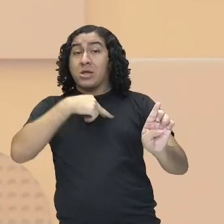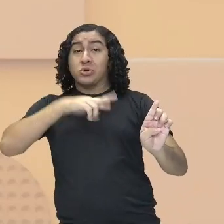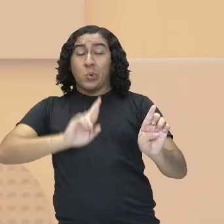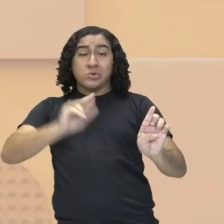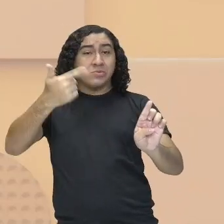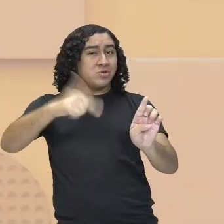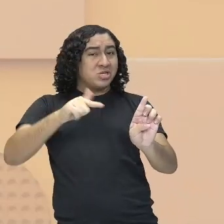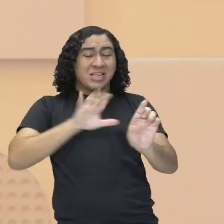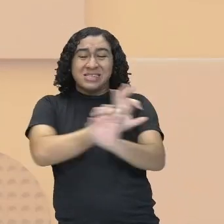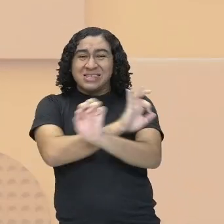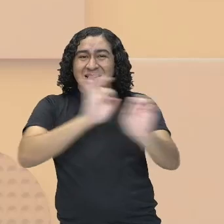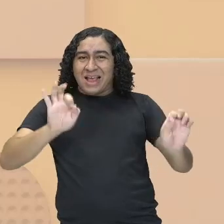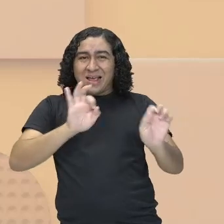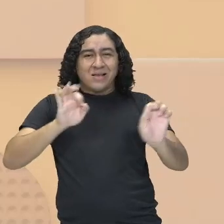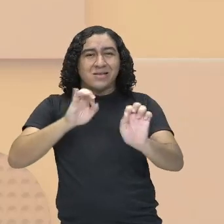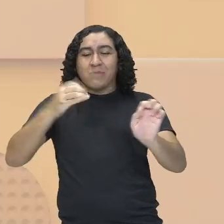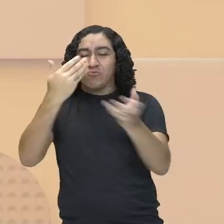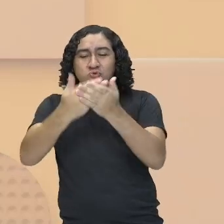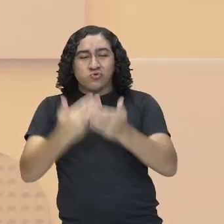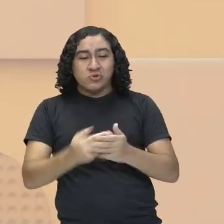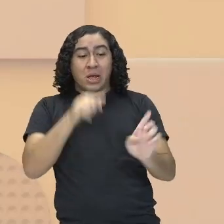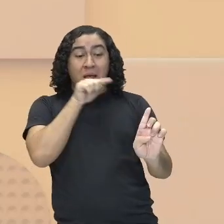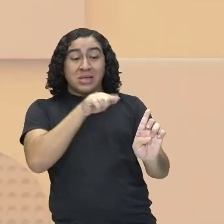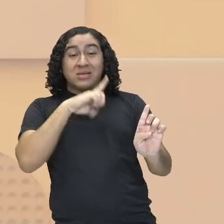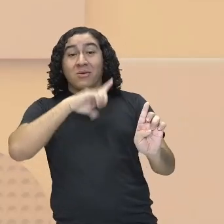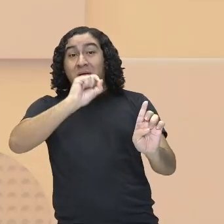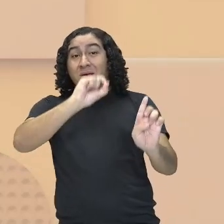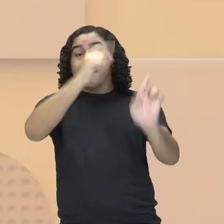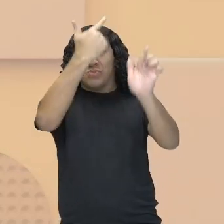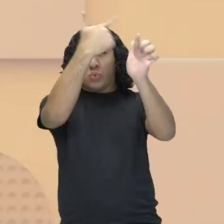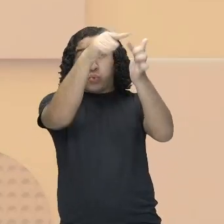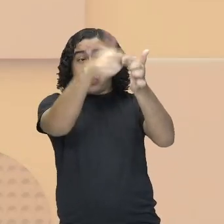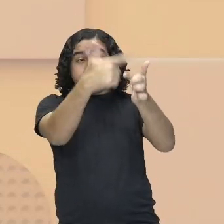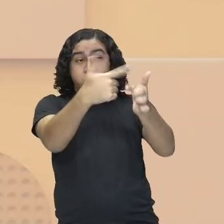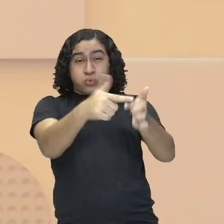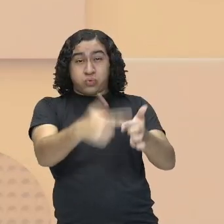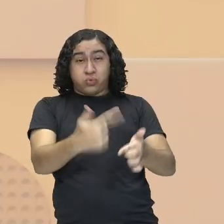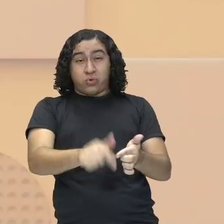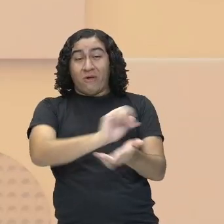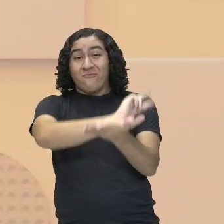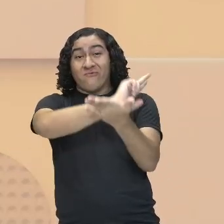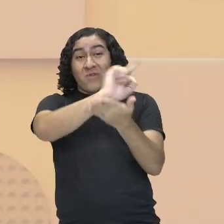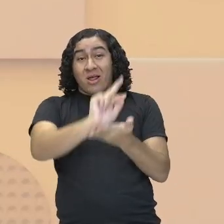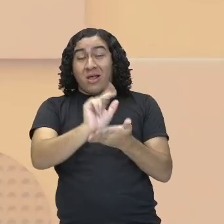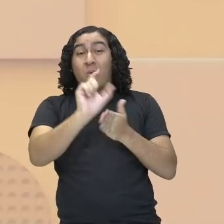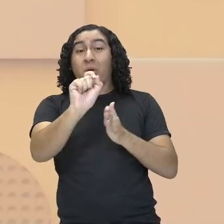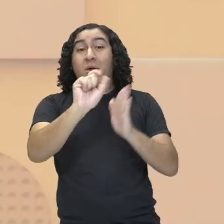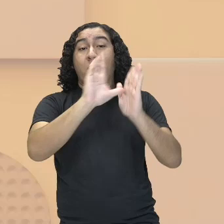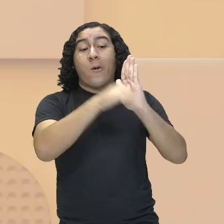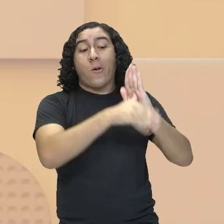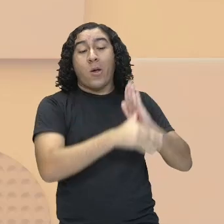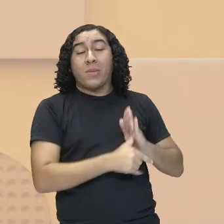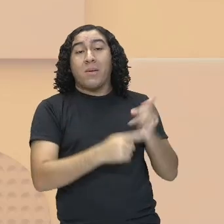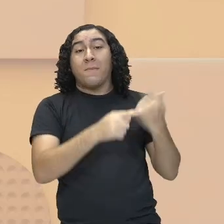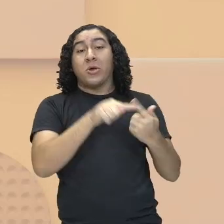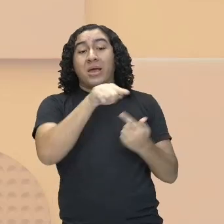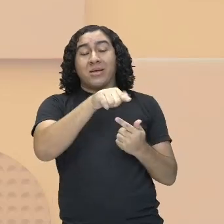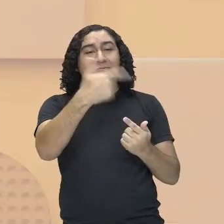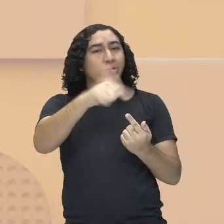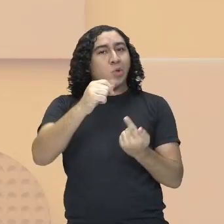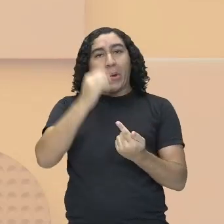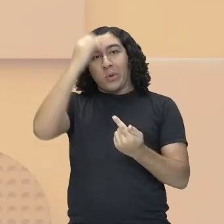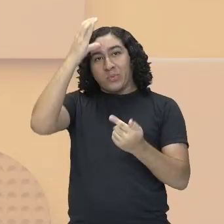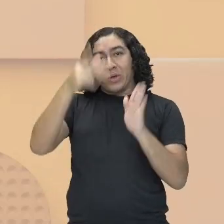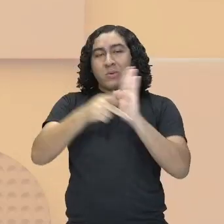preparo, e isso fazia com que eles cometessem ali justamente a corrupção, porque estavam ali despreparados para